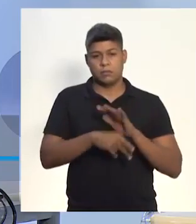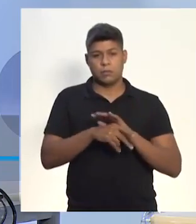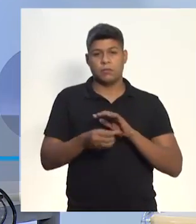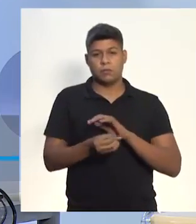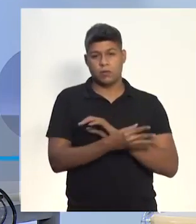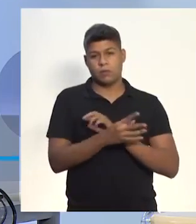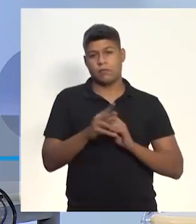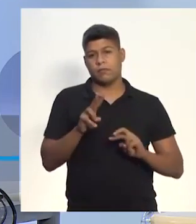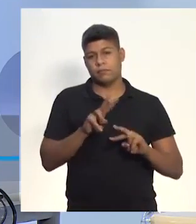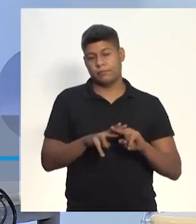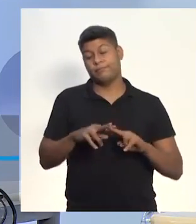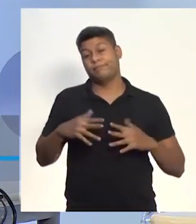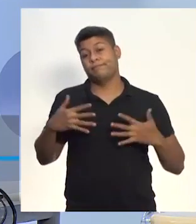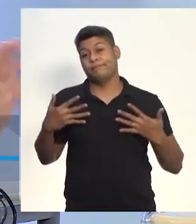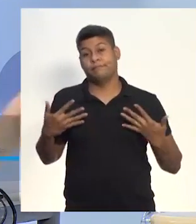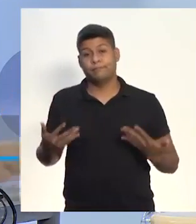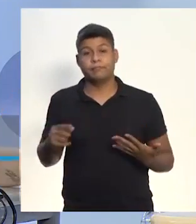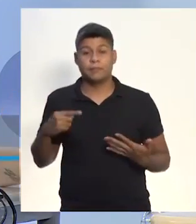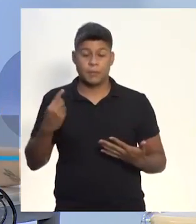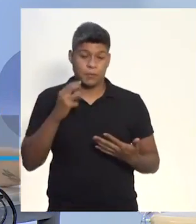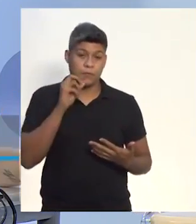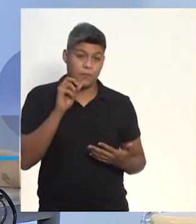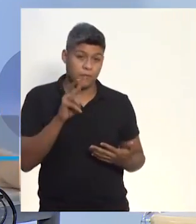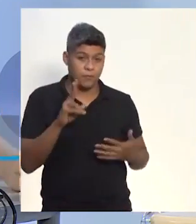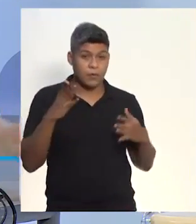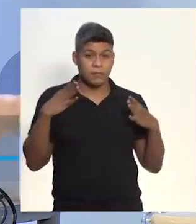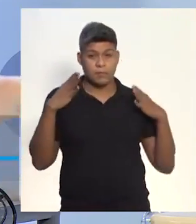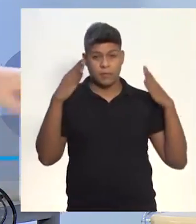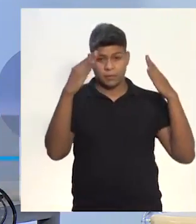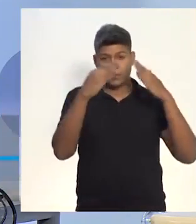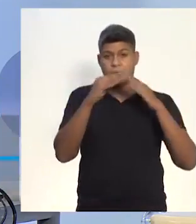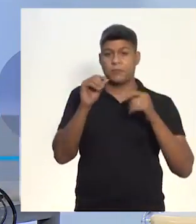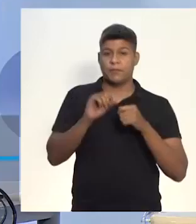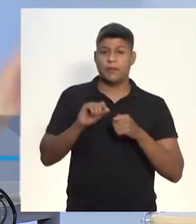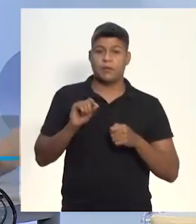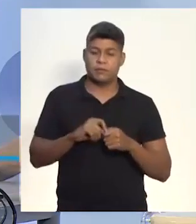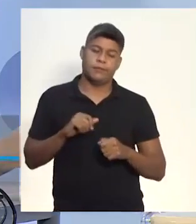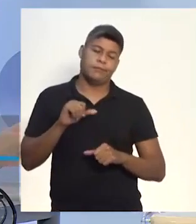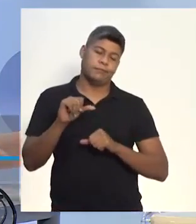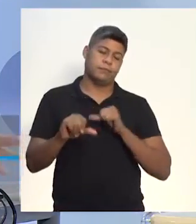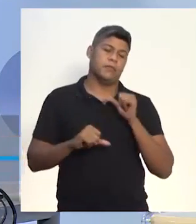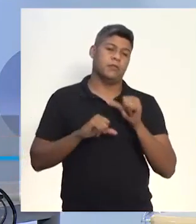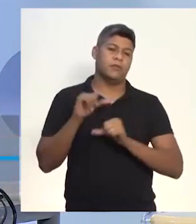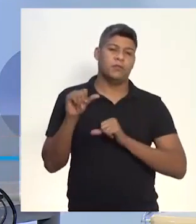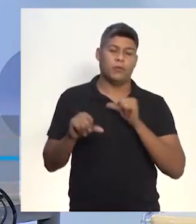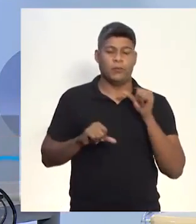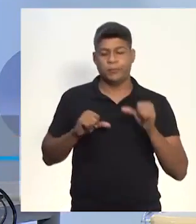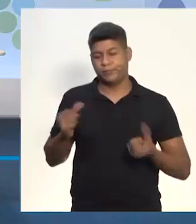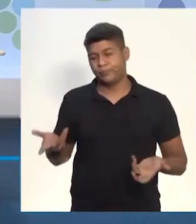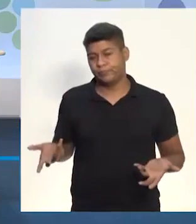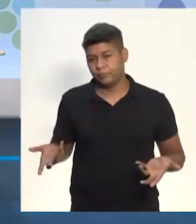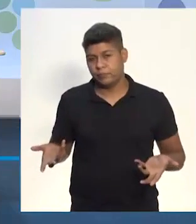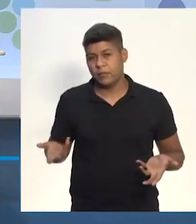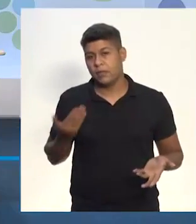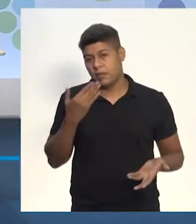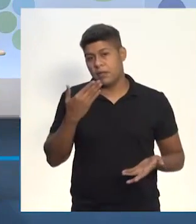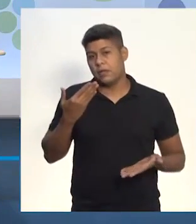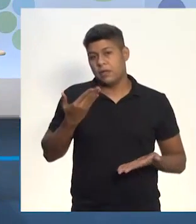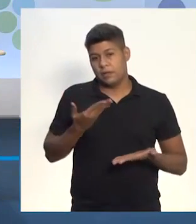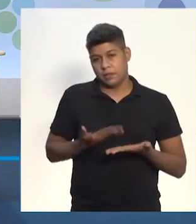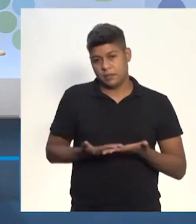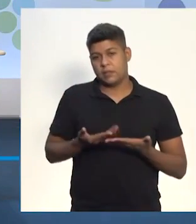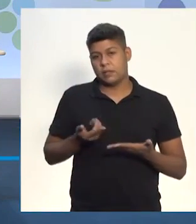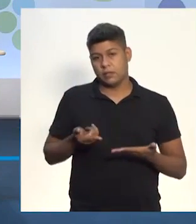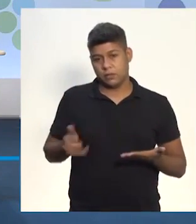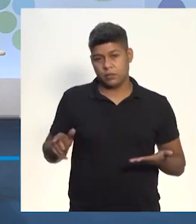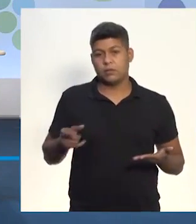prisão. Aí, depois que ele vê o bispo Miriel fazendo isso, daí ele se transforma. Daí ele passa a acreditar novamente